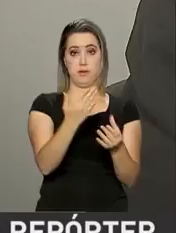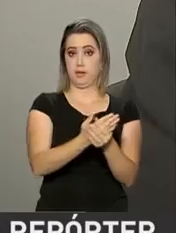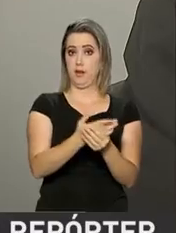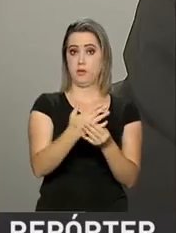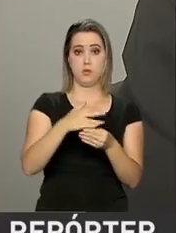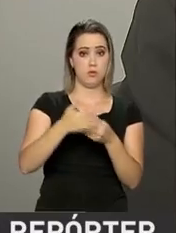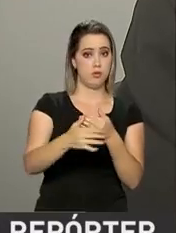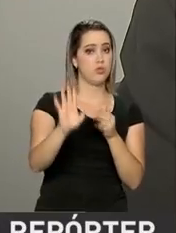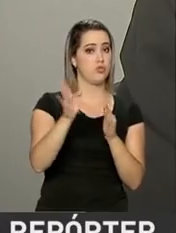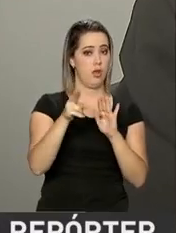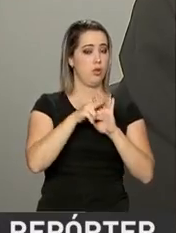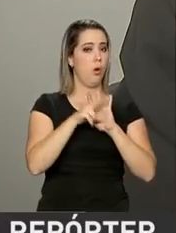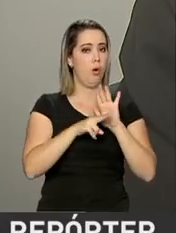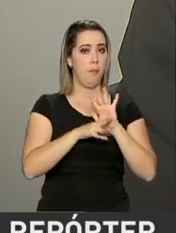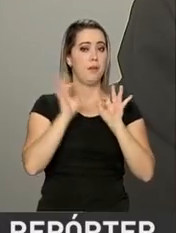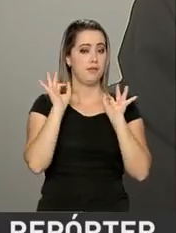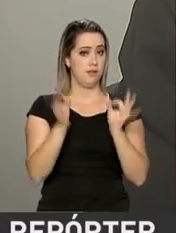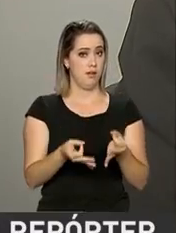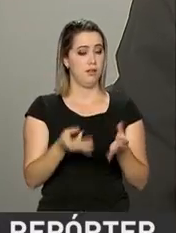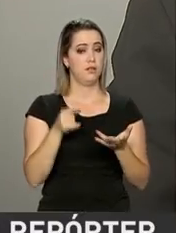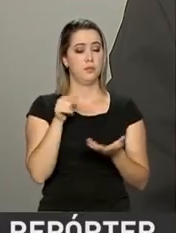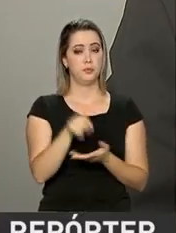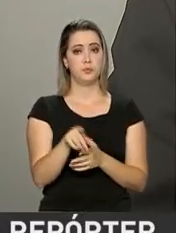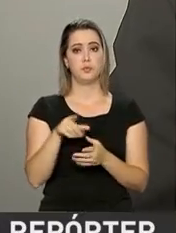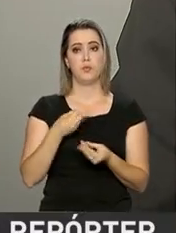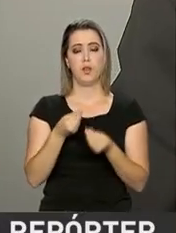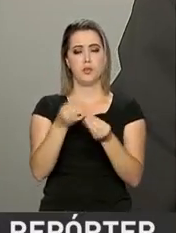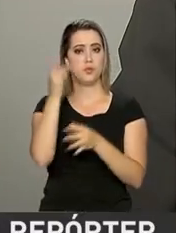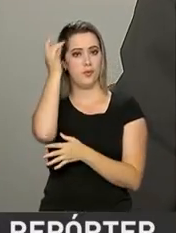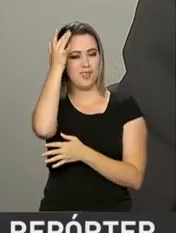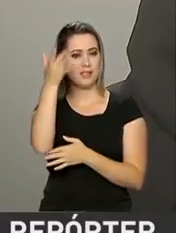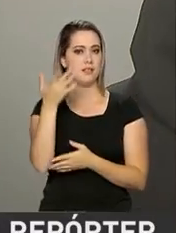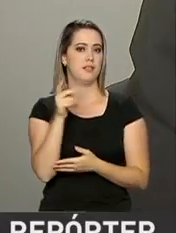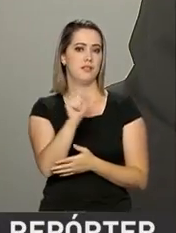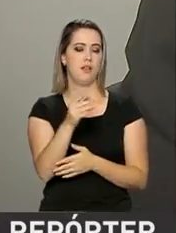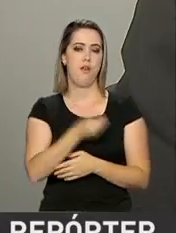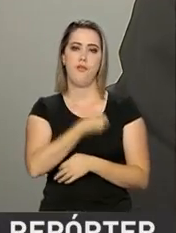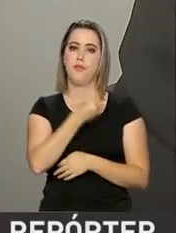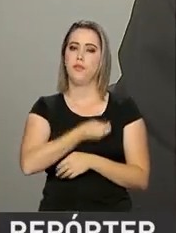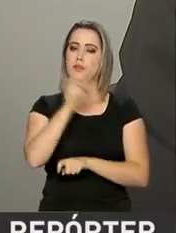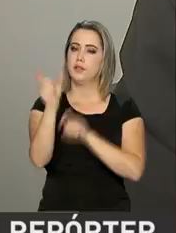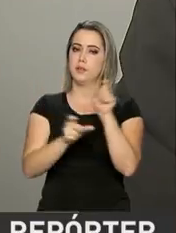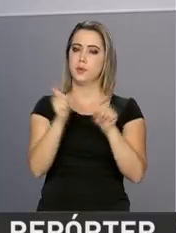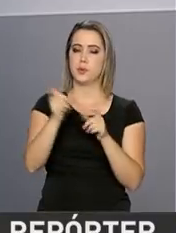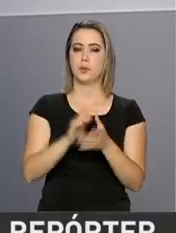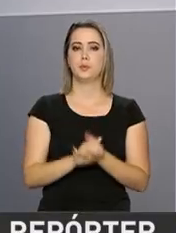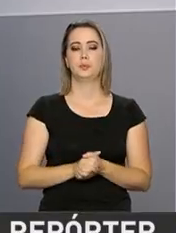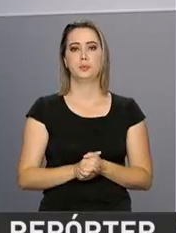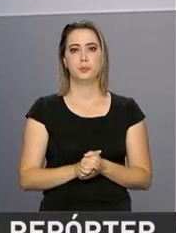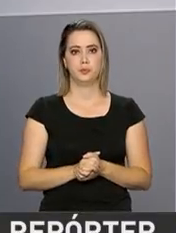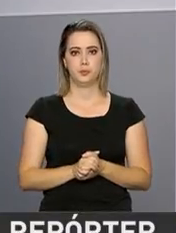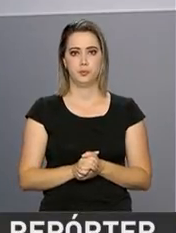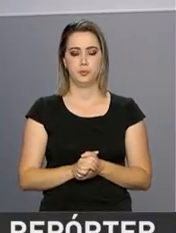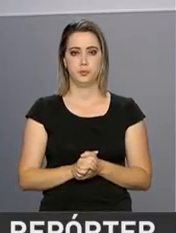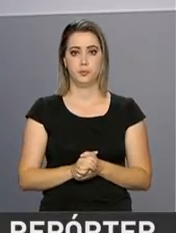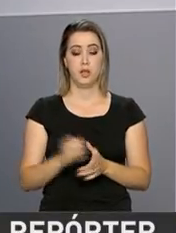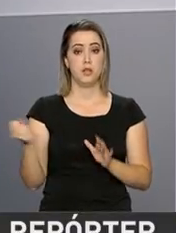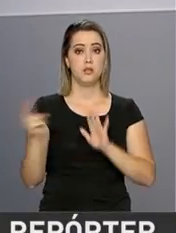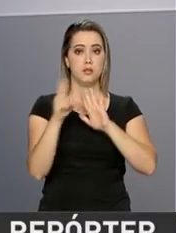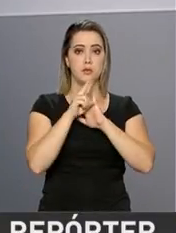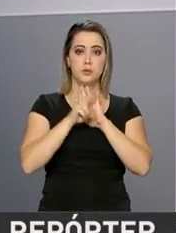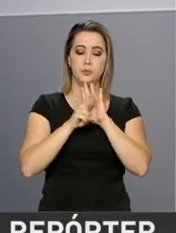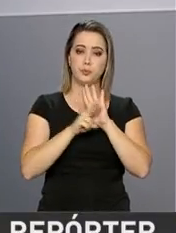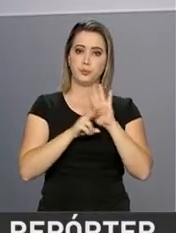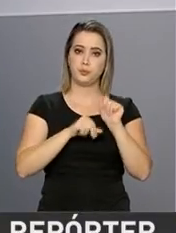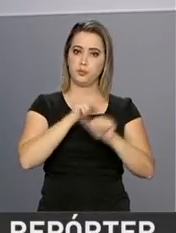regulamentado pelo conselho nacional de trânsito e isto facilita a vida do cidadão de bem as novas regras